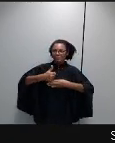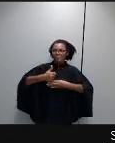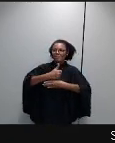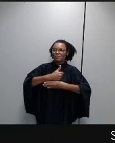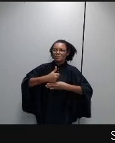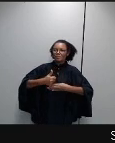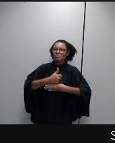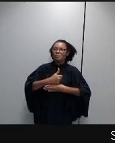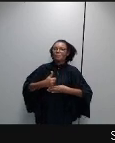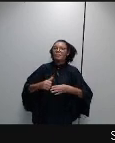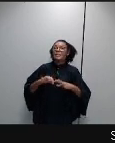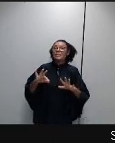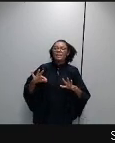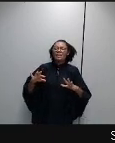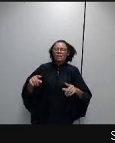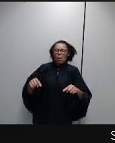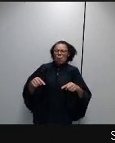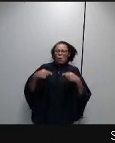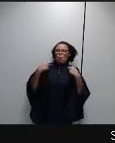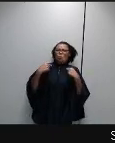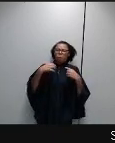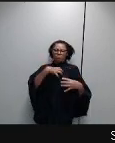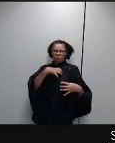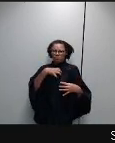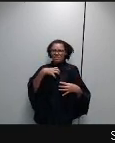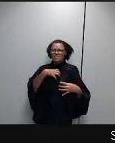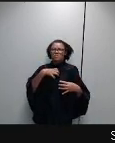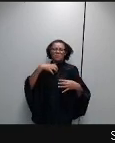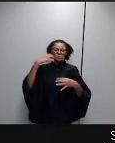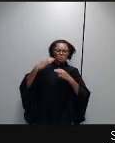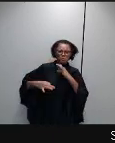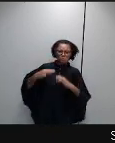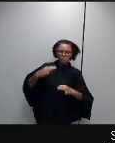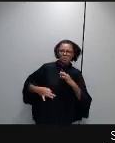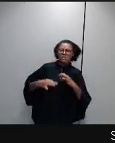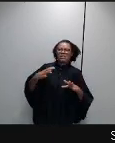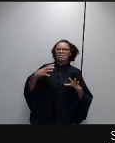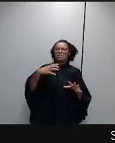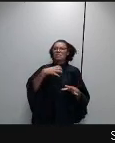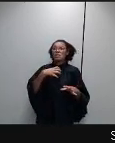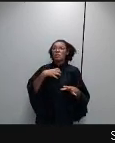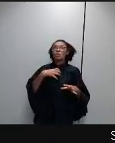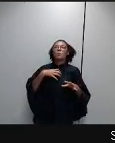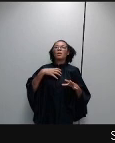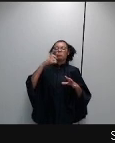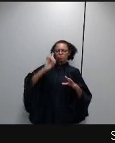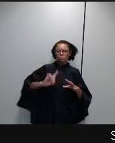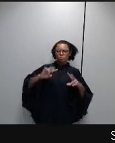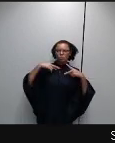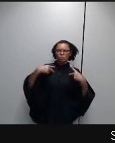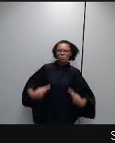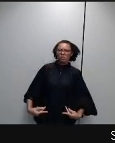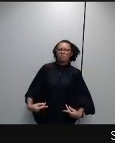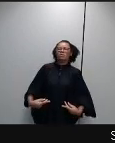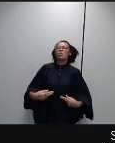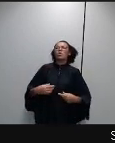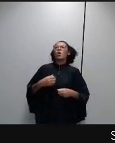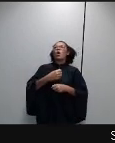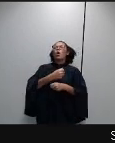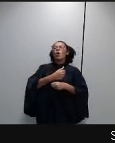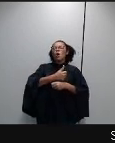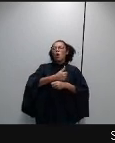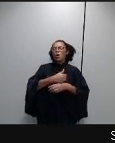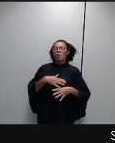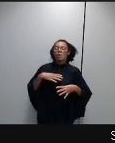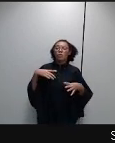Justiça agride o nosso sentimento de respeito aos direitos naturais aos direitos humanos e seu Robinson Esse é o óbvio que nós aplicamos